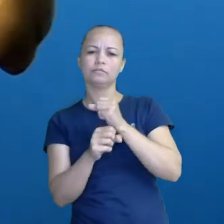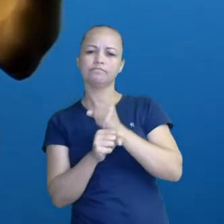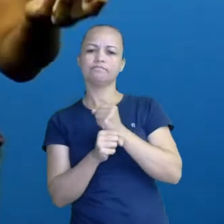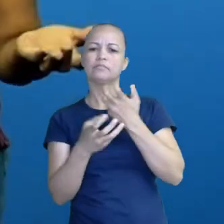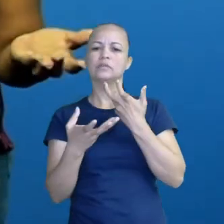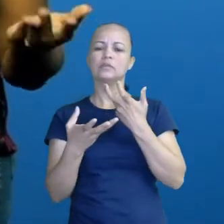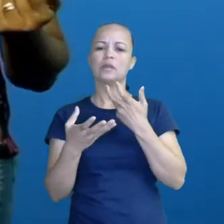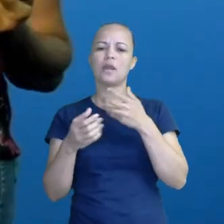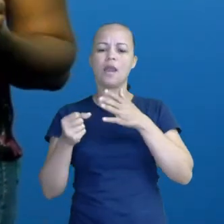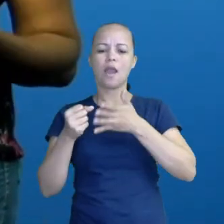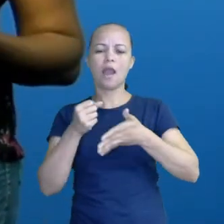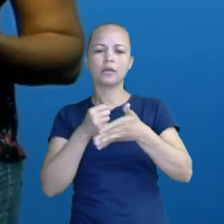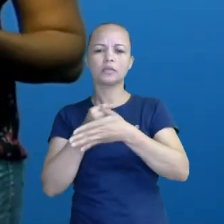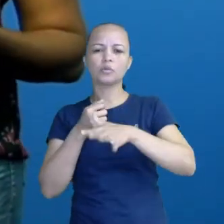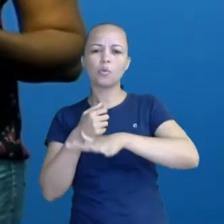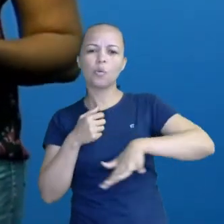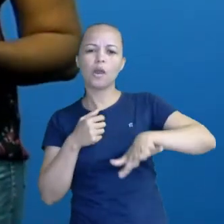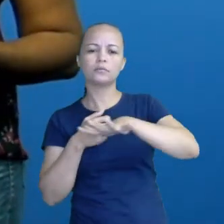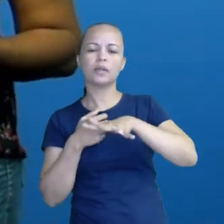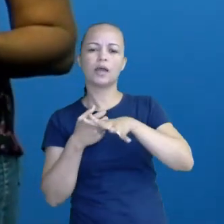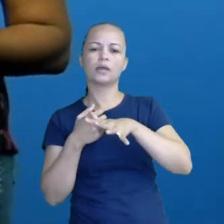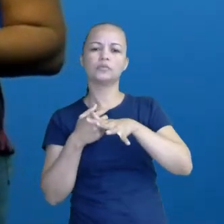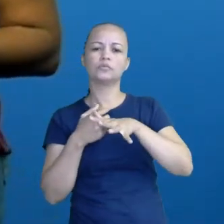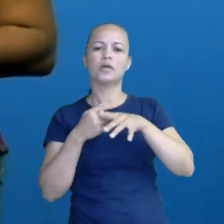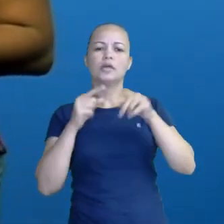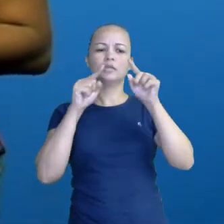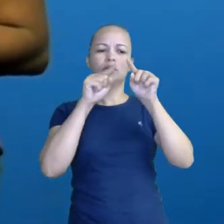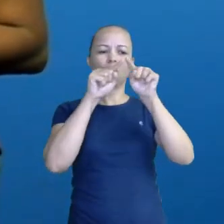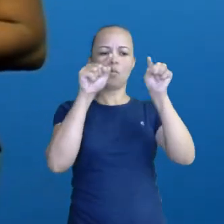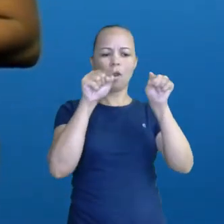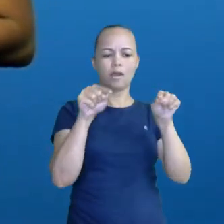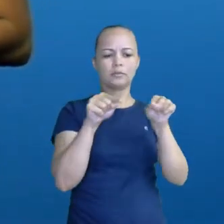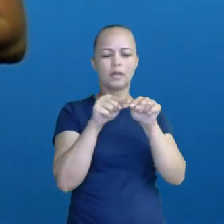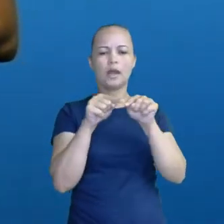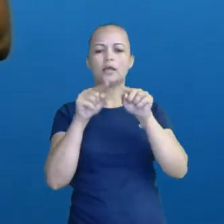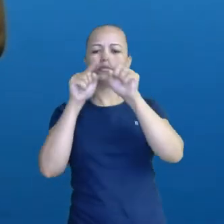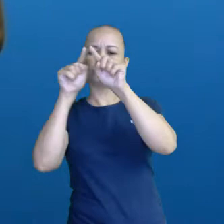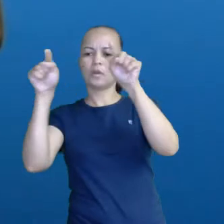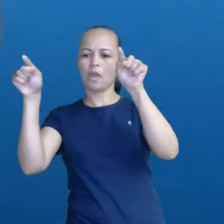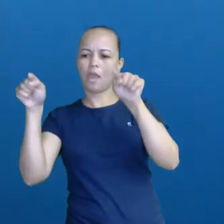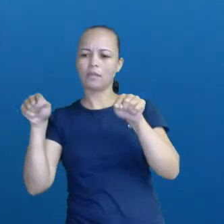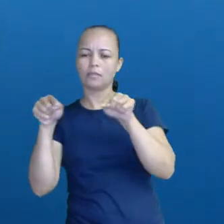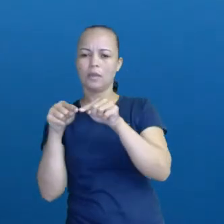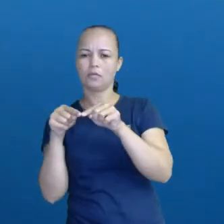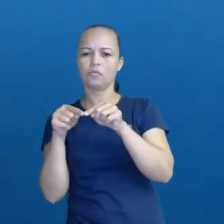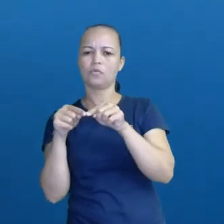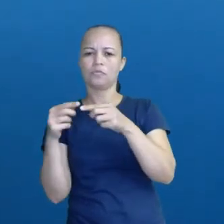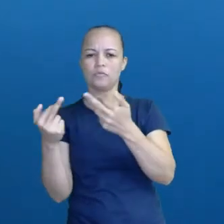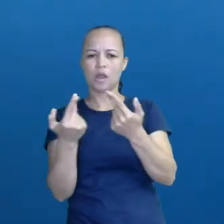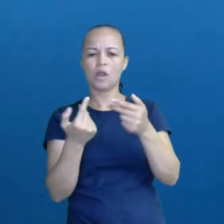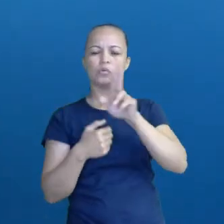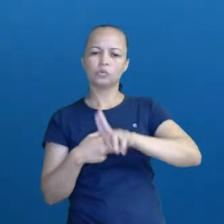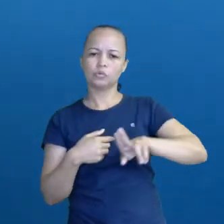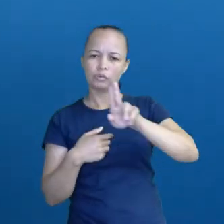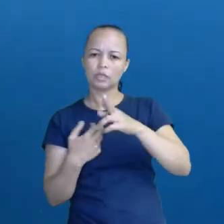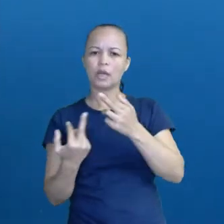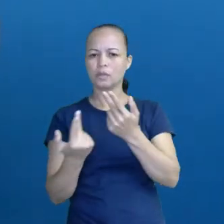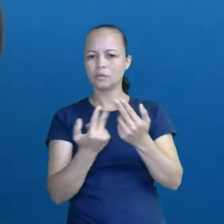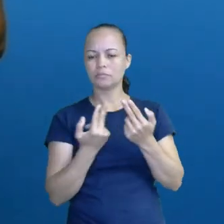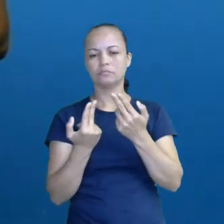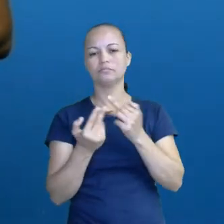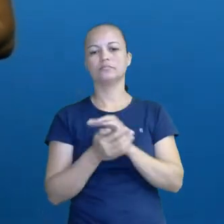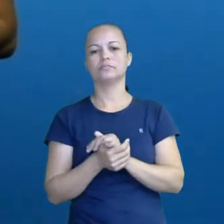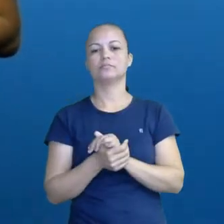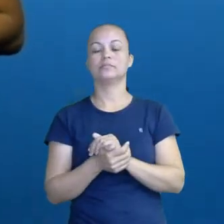a área de quadrado e a área do retângulo você vai usar a mesma fórmula Então qual é a